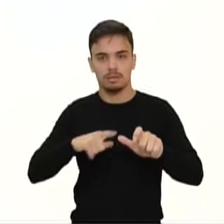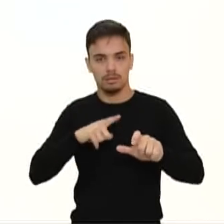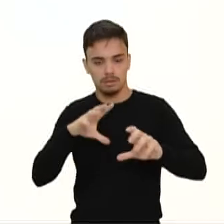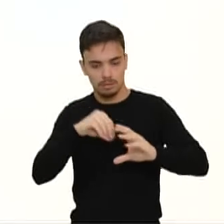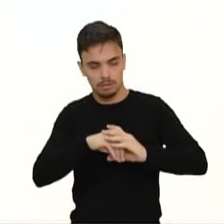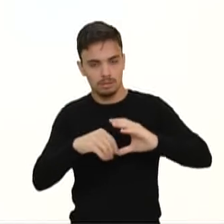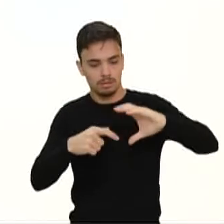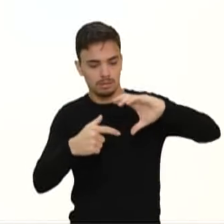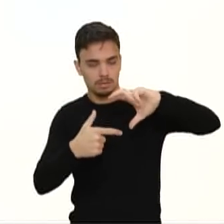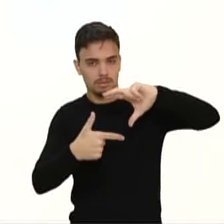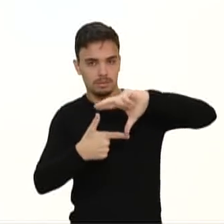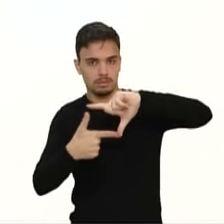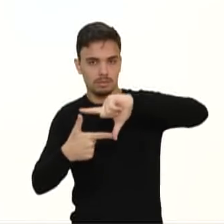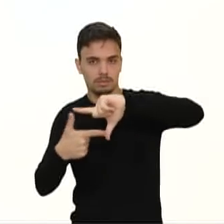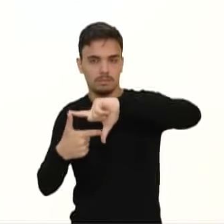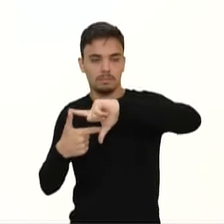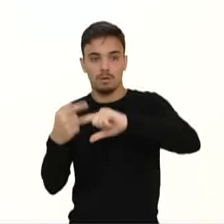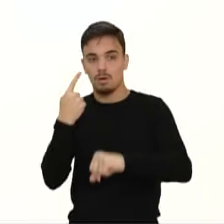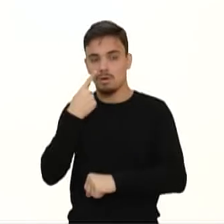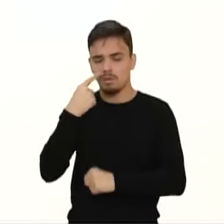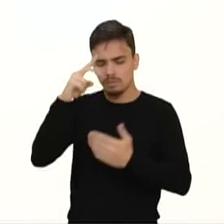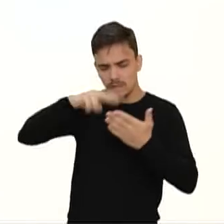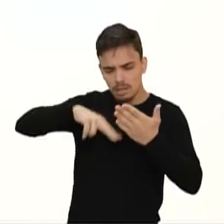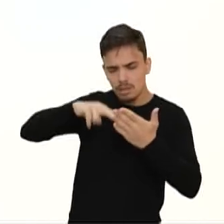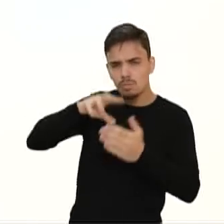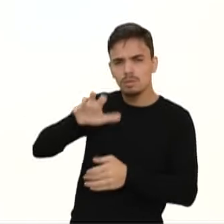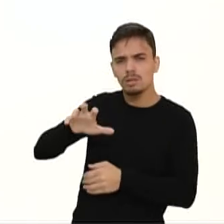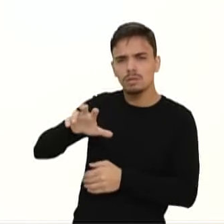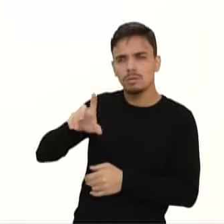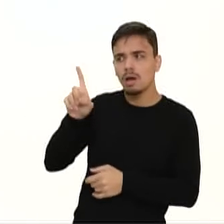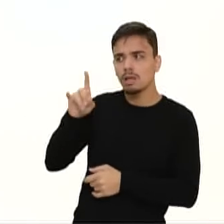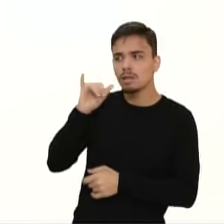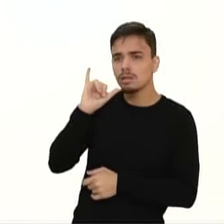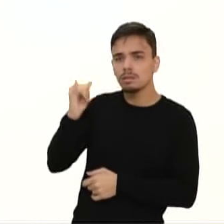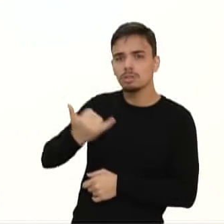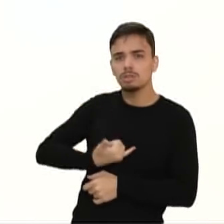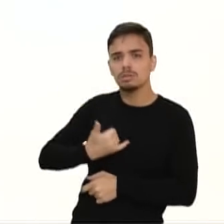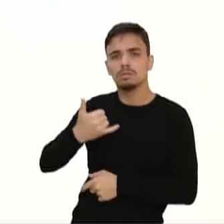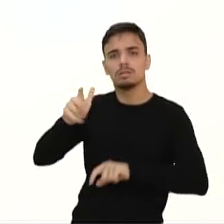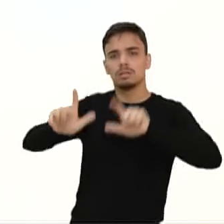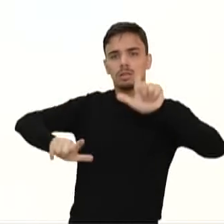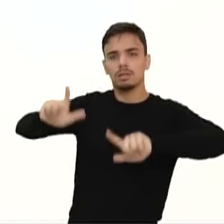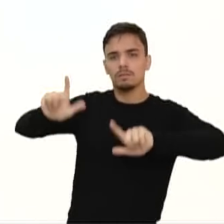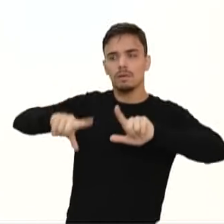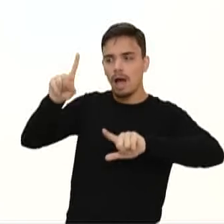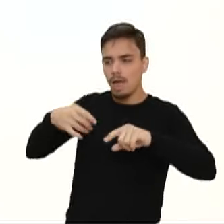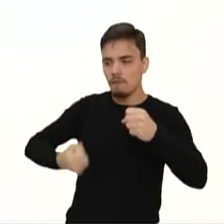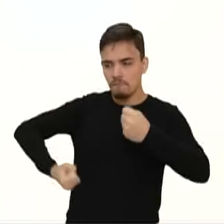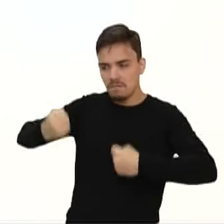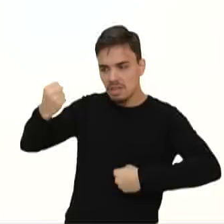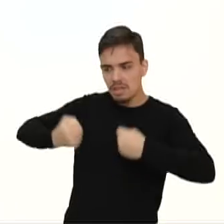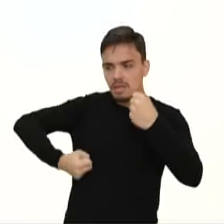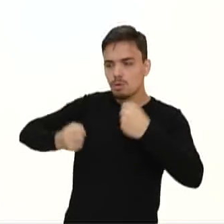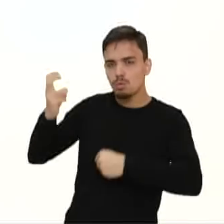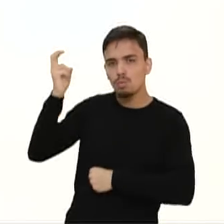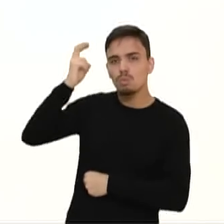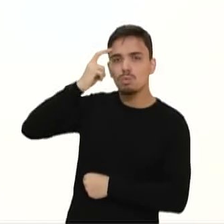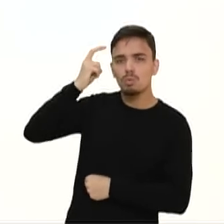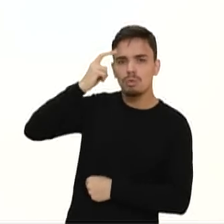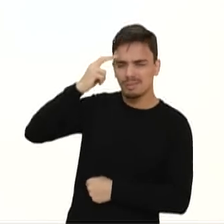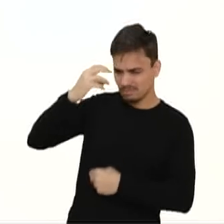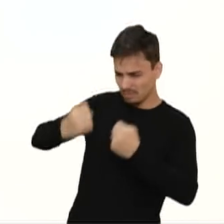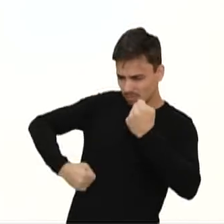isso? Aqui diz que a TV é um veículo de cultura. Um veículo de cultura?